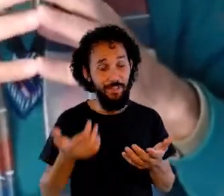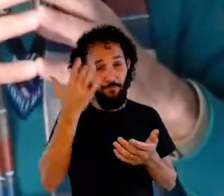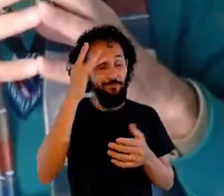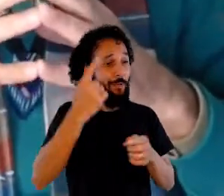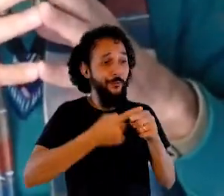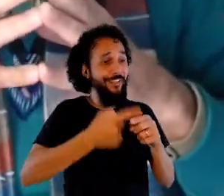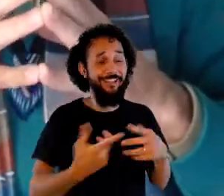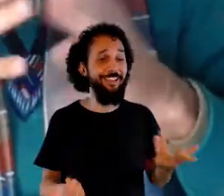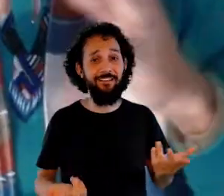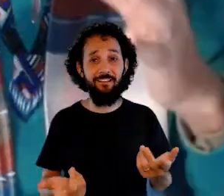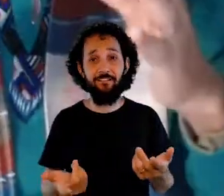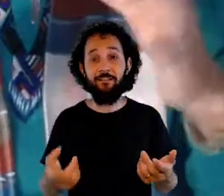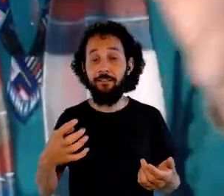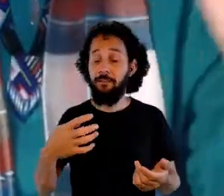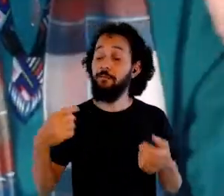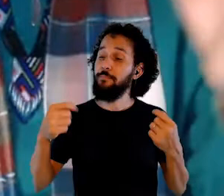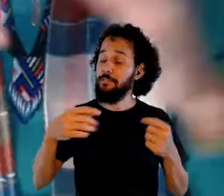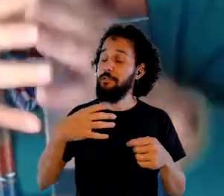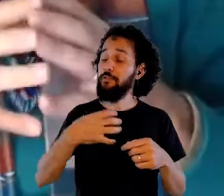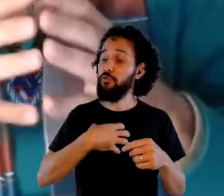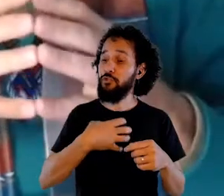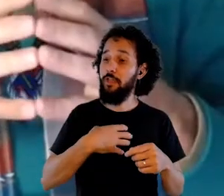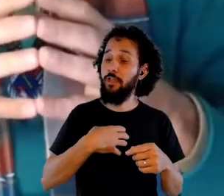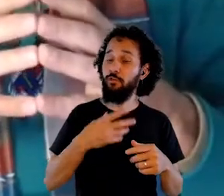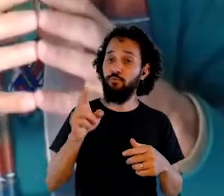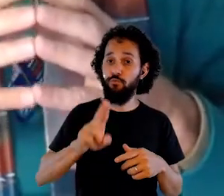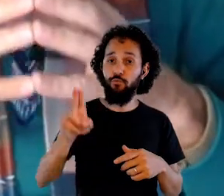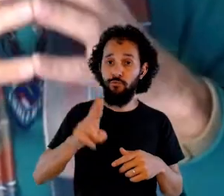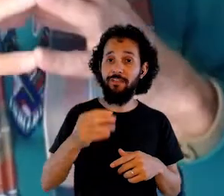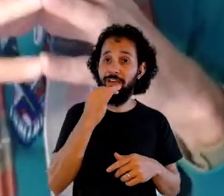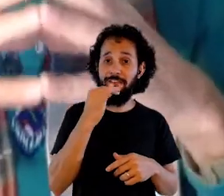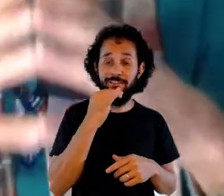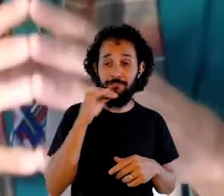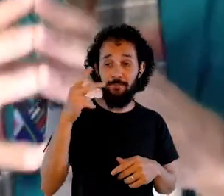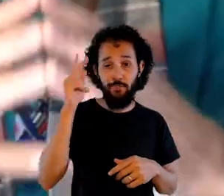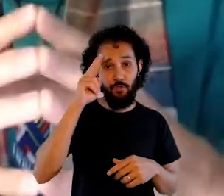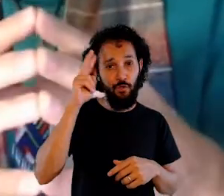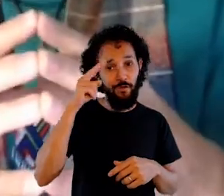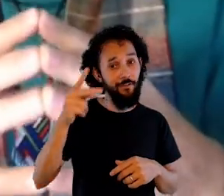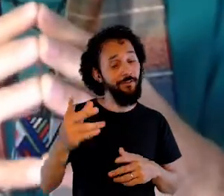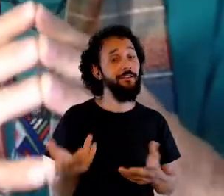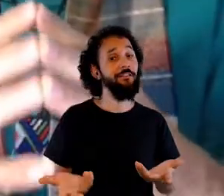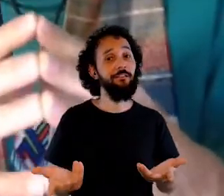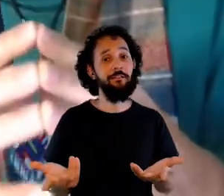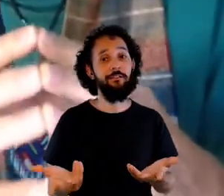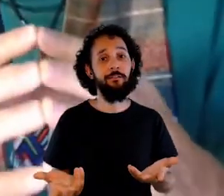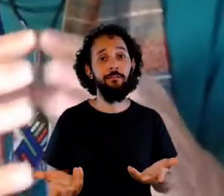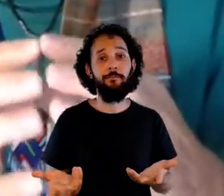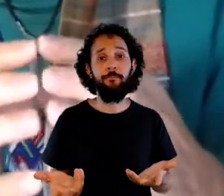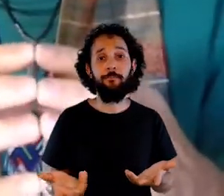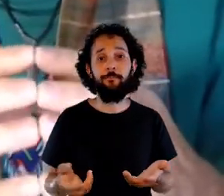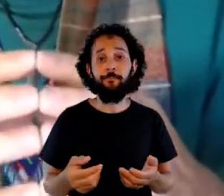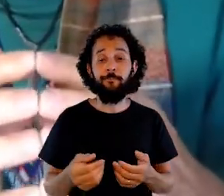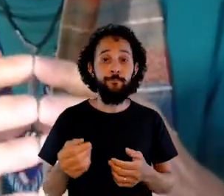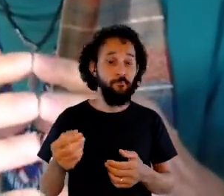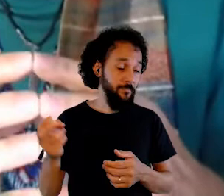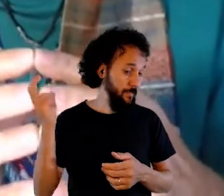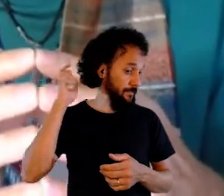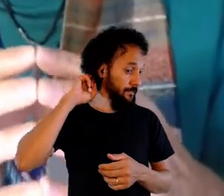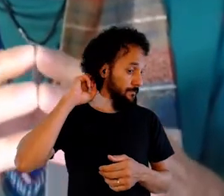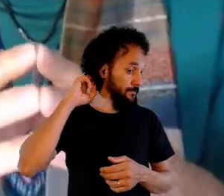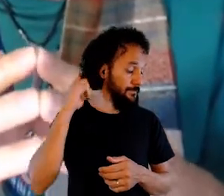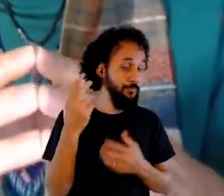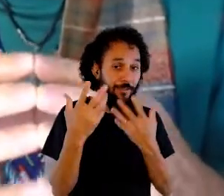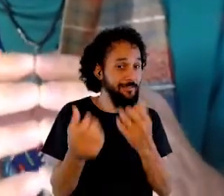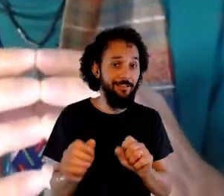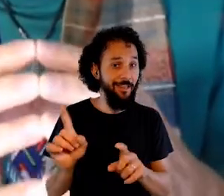você usar o exemplo dessa história que a gente contou, né? O seu subconsciente não aceita isso, mas ele aceita assim, ó.